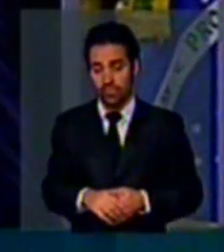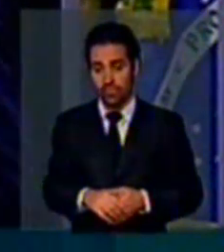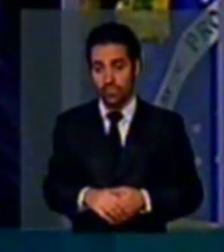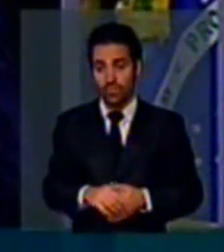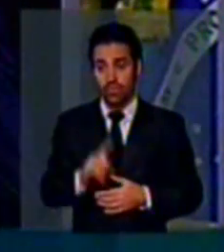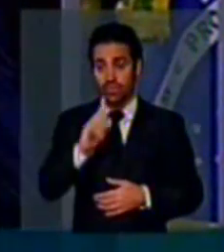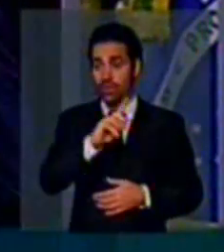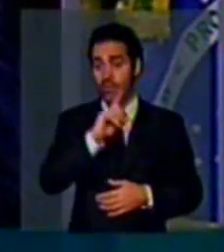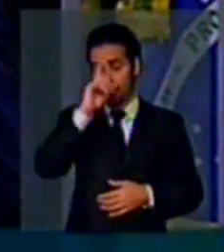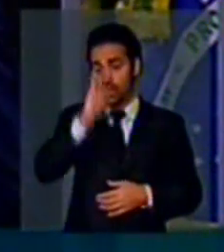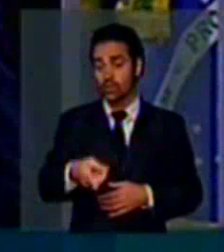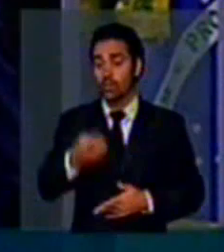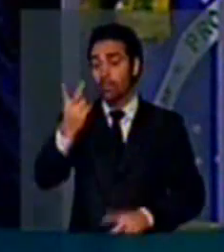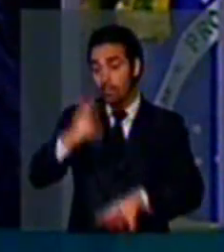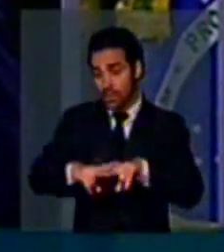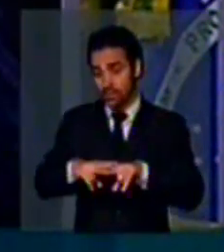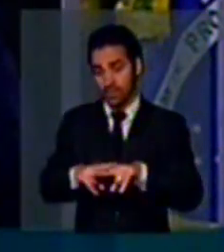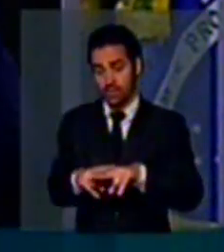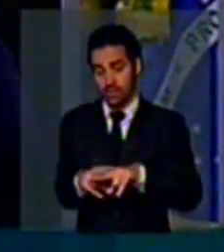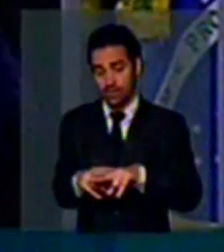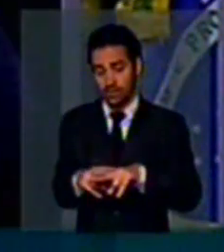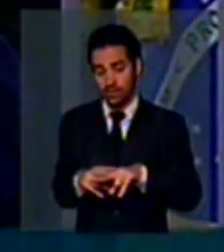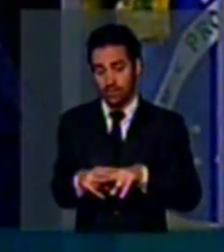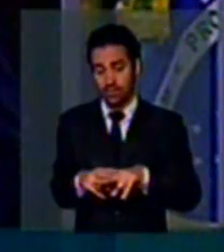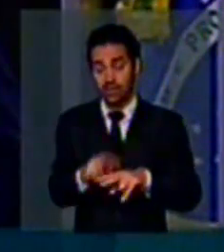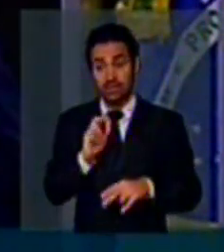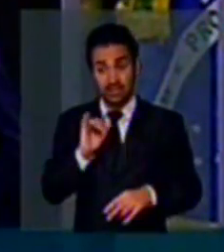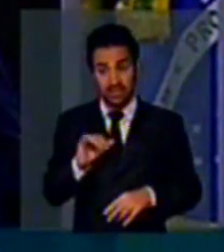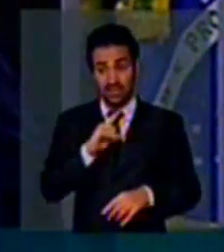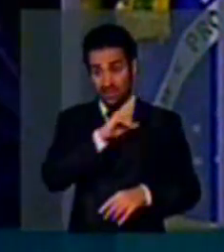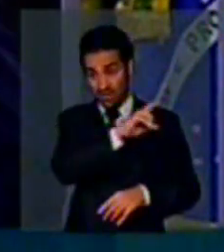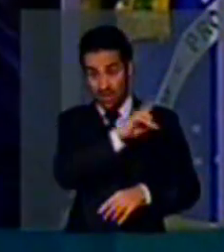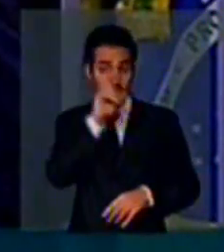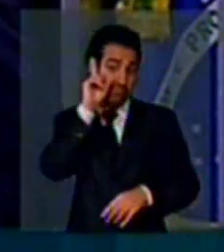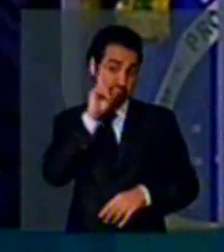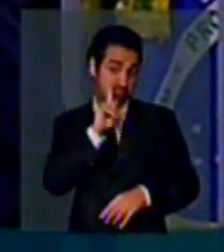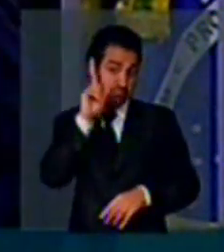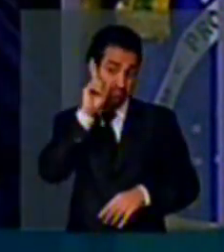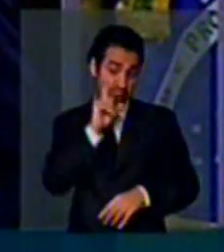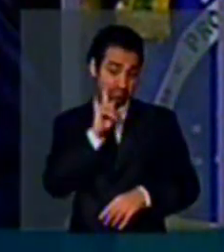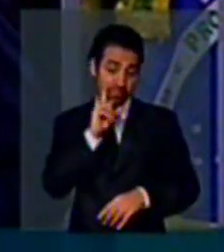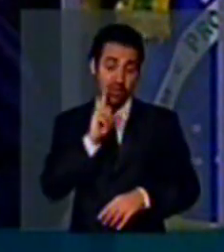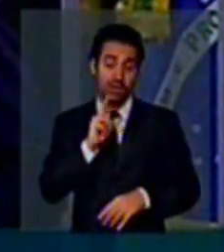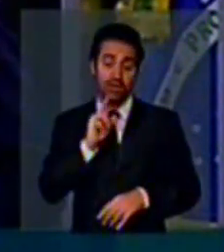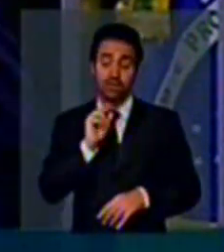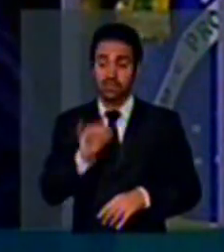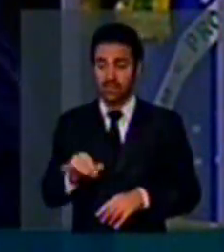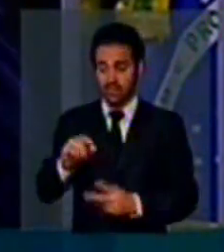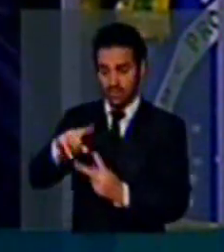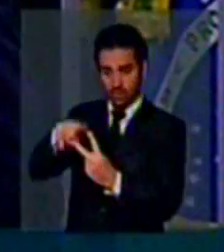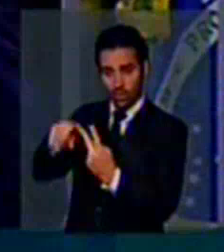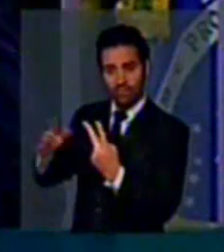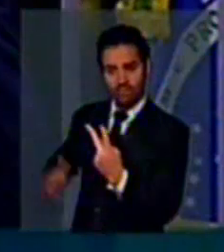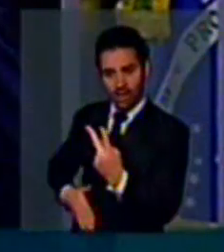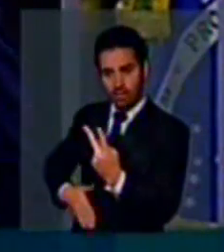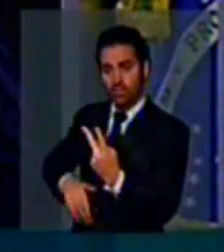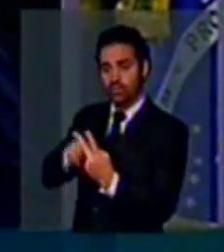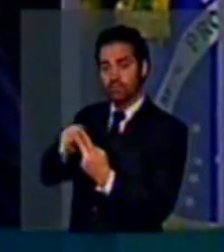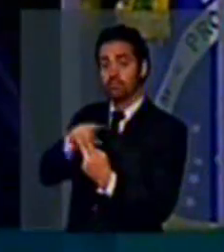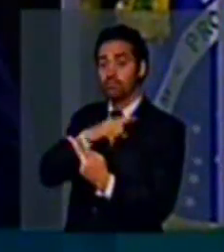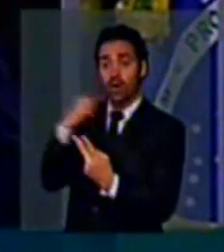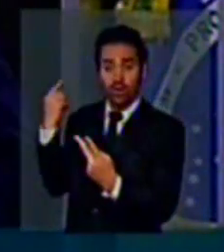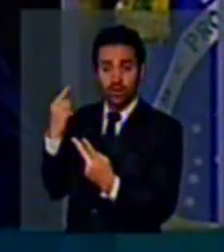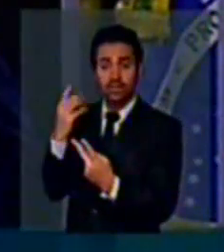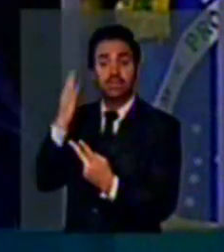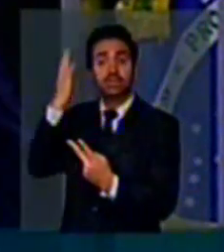determinou a prisão disciplinar desse policial. Se fosse nos Estados Unidos, Major Olímpio, se aqueles dois vagabundos tivessem morrido, sabe